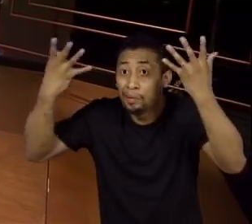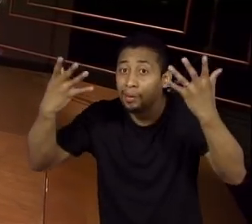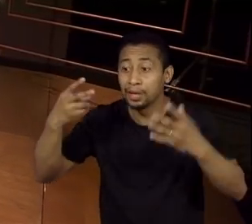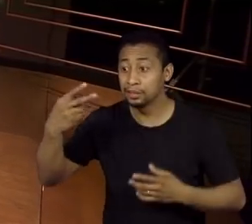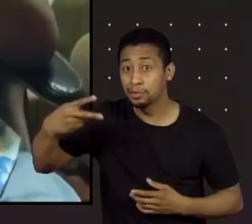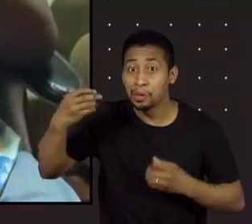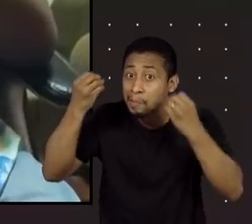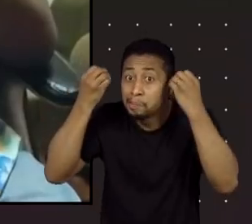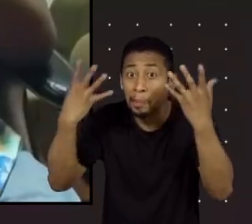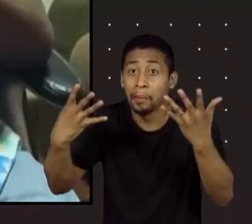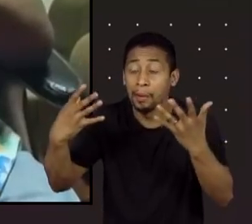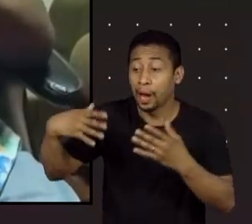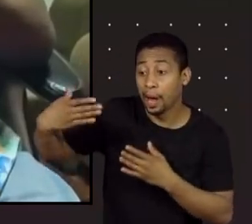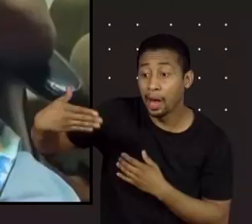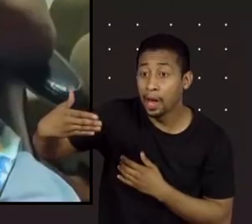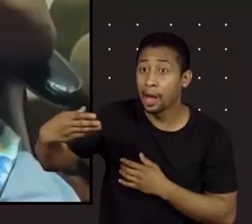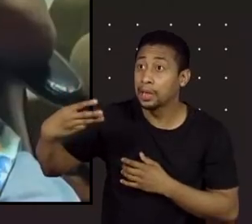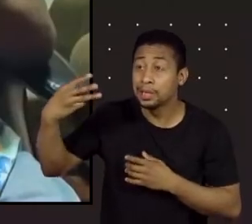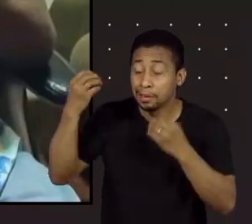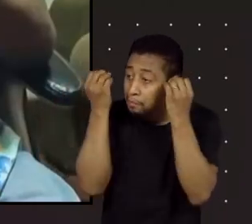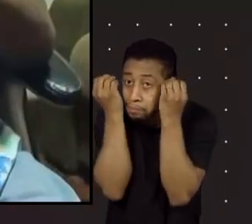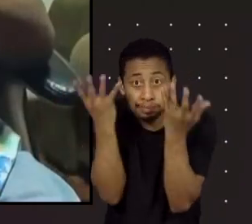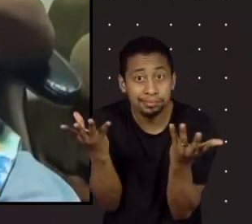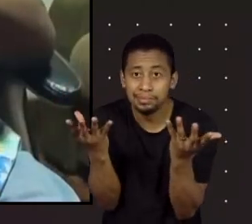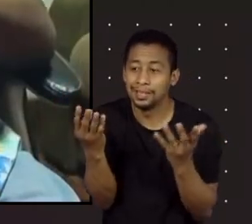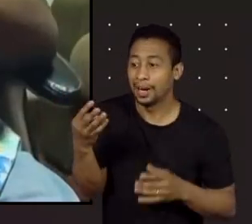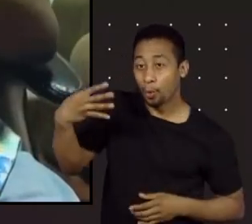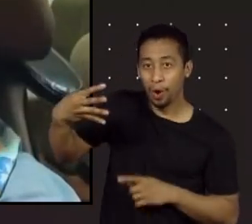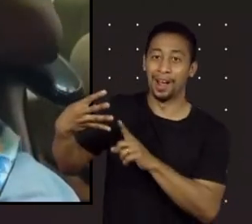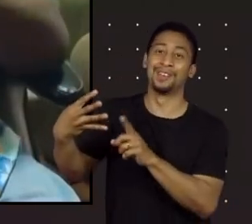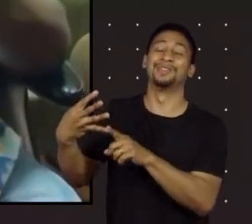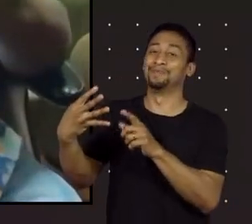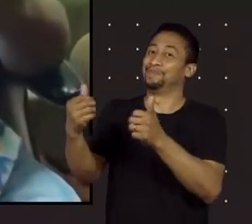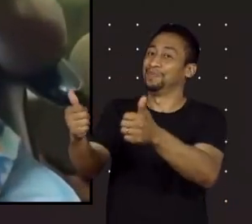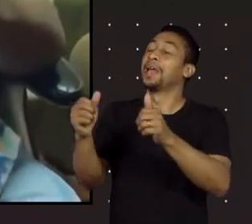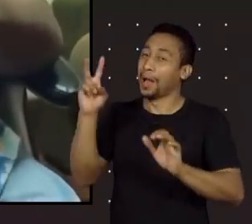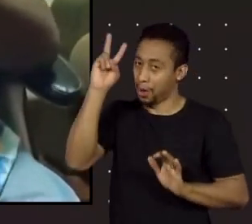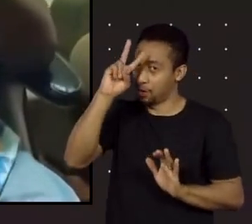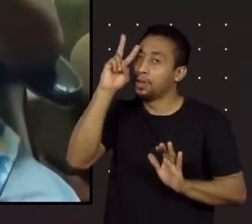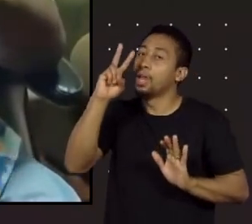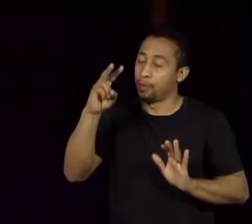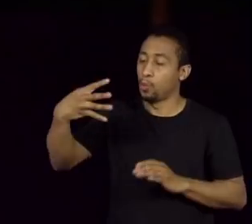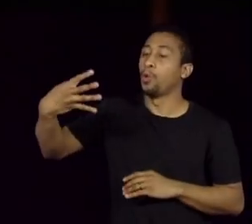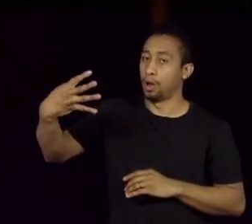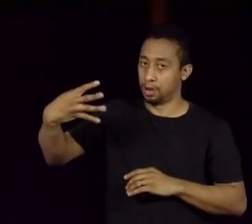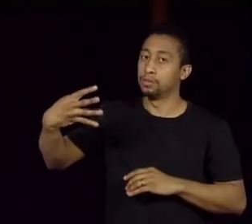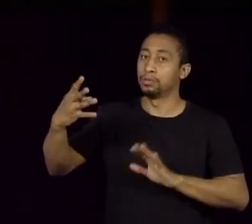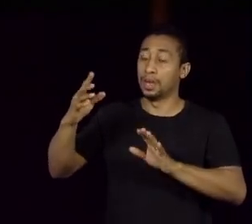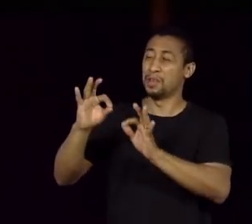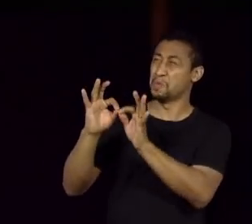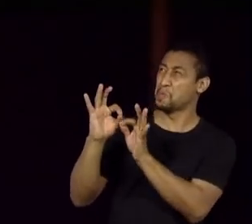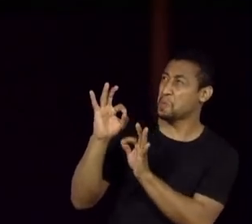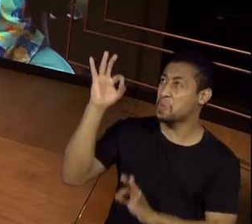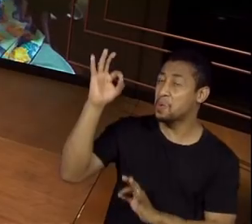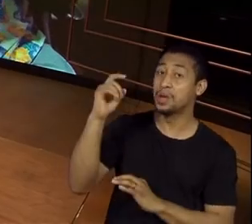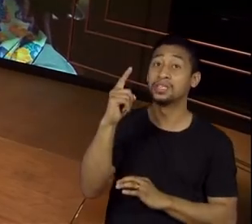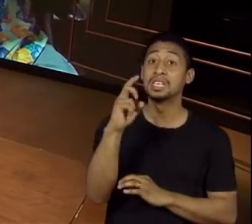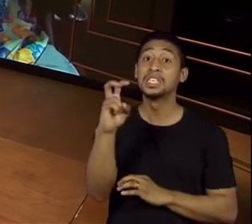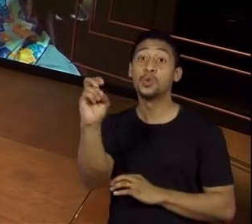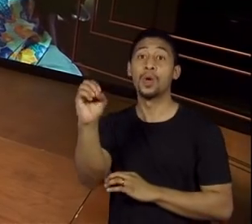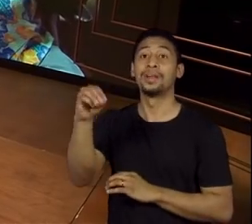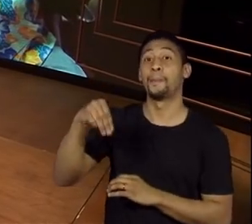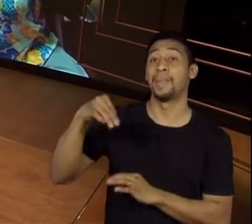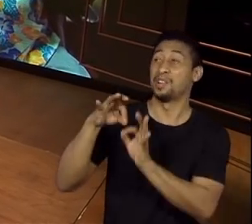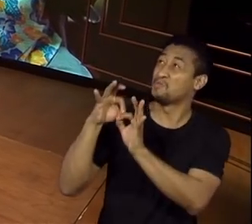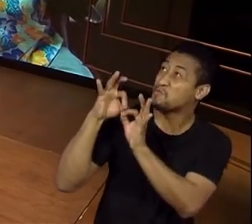e do 5º, que já foi um salto tático, né? Que é um chamado salto de guerra, a 150 metros do chão.